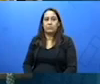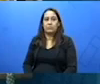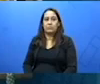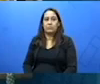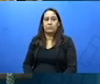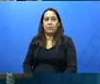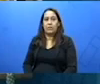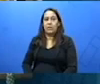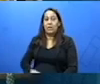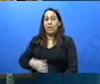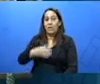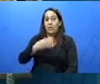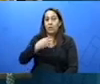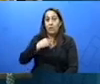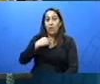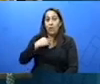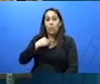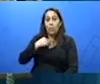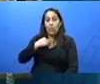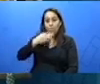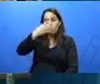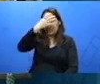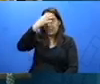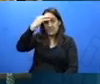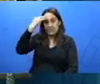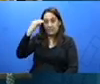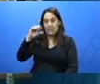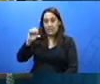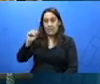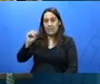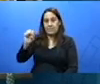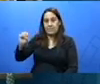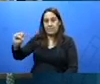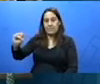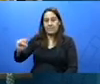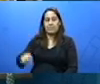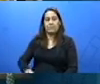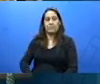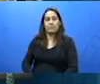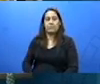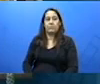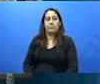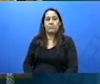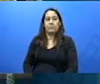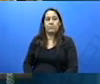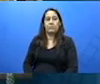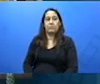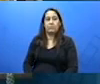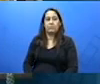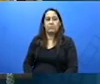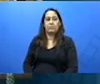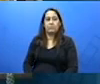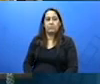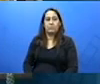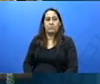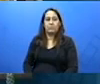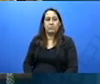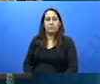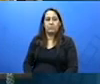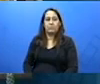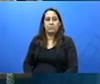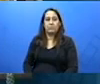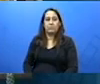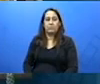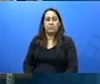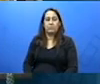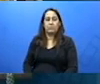Não, porque senão fica nosa. Eu tenho que colocar 2 S's entre